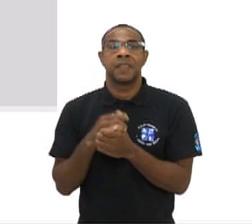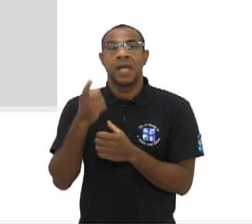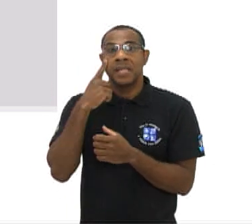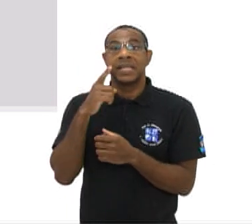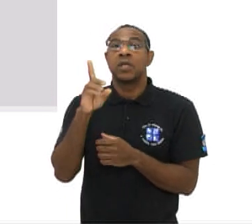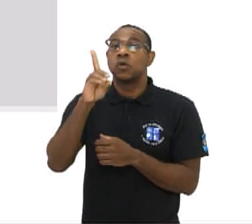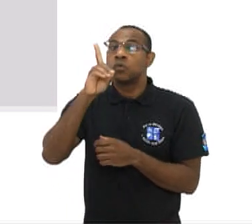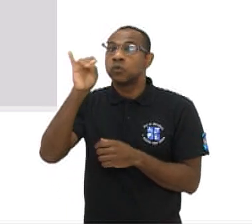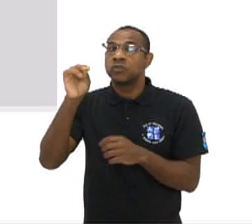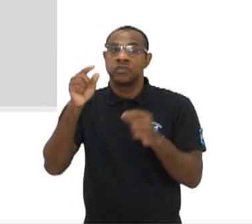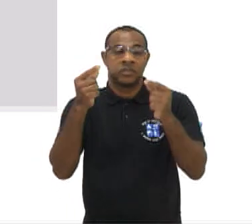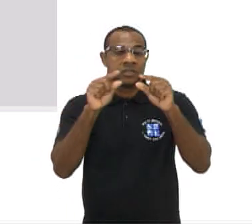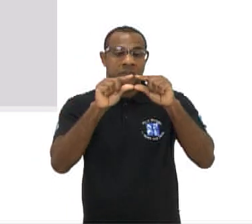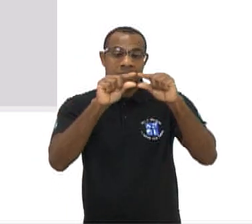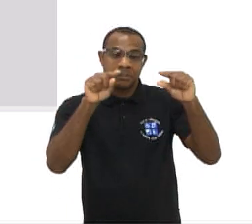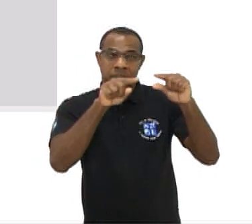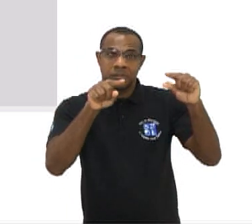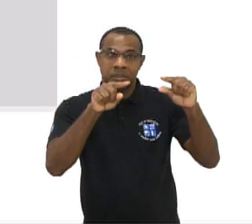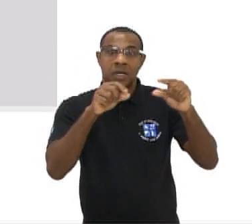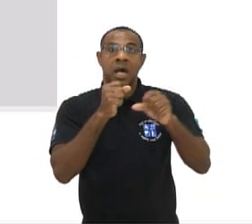nós lembrarmos que é do ano de